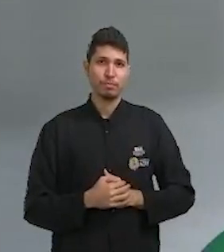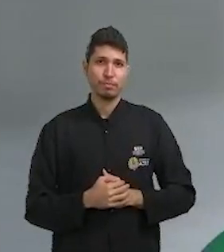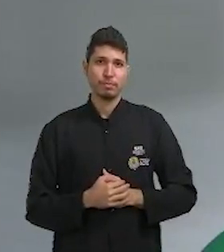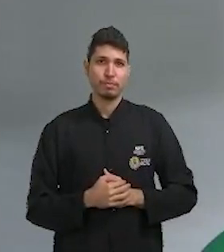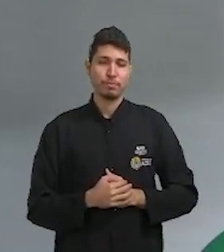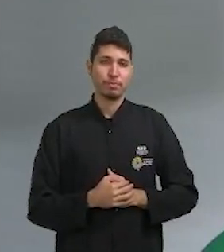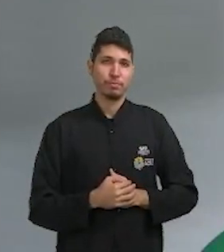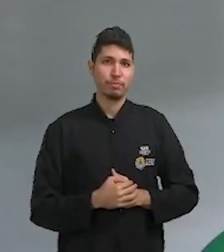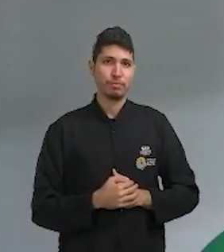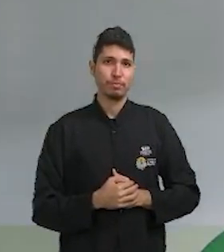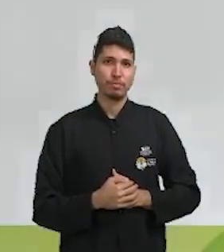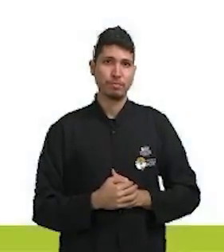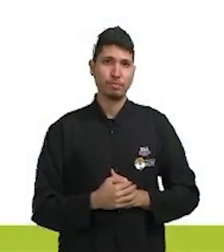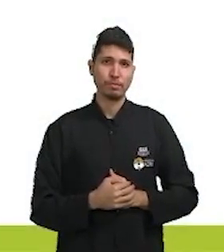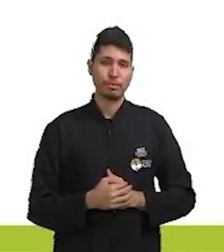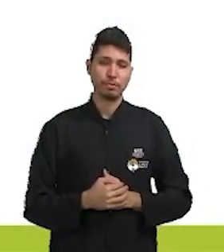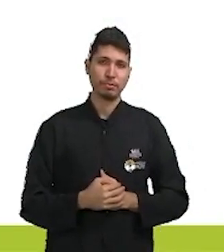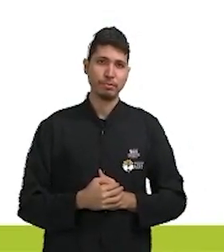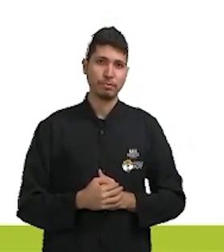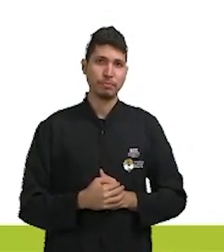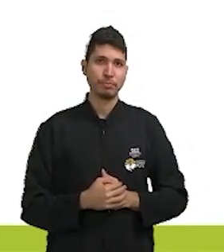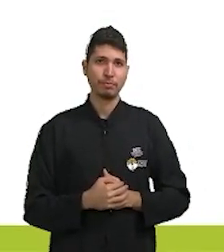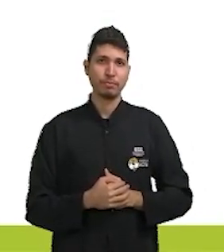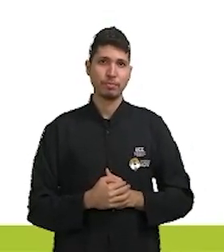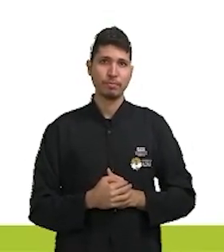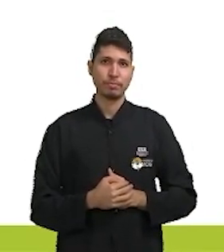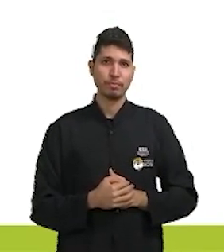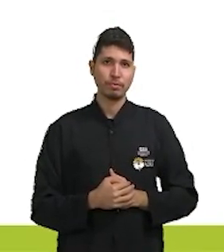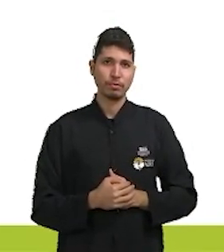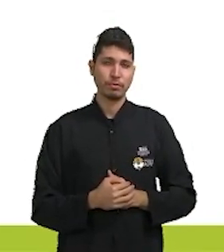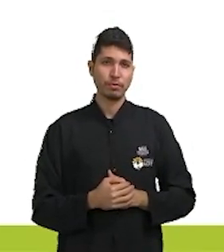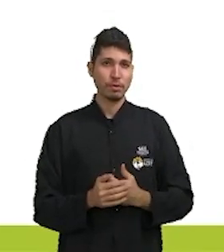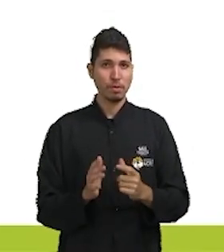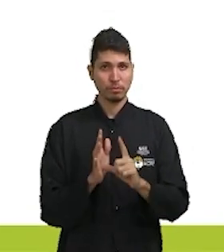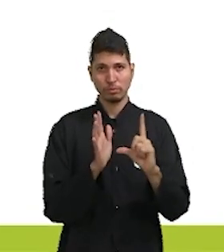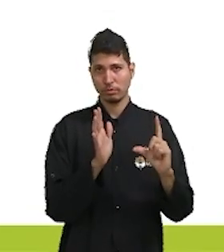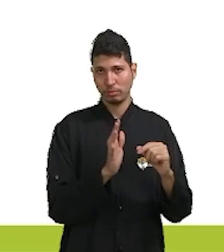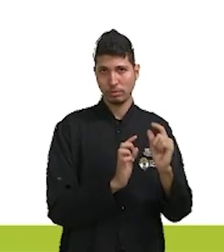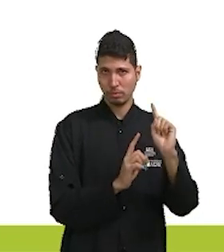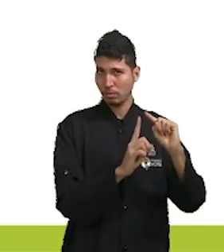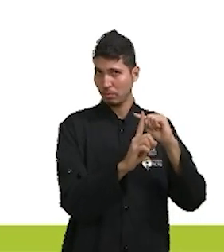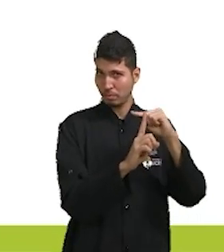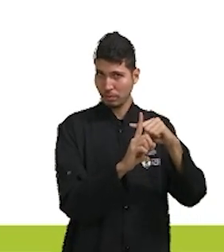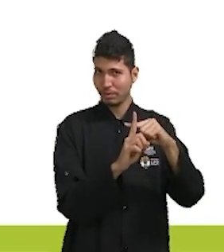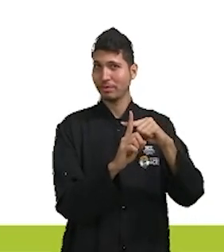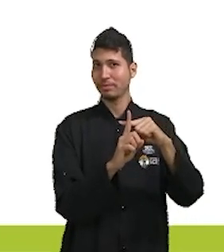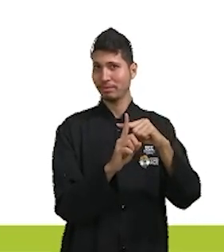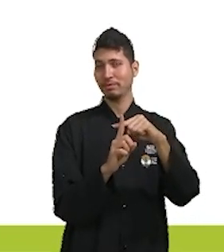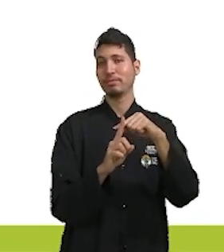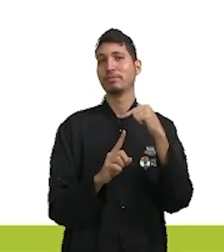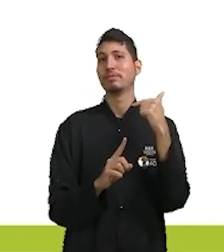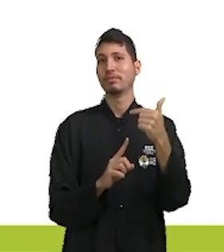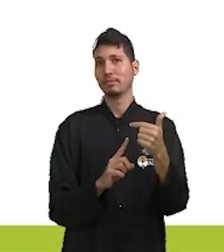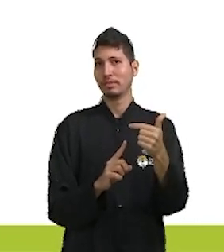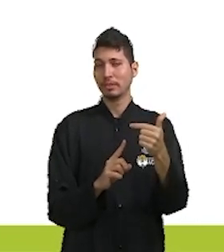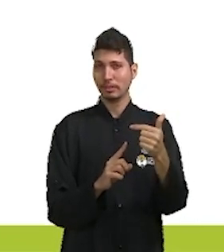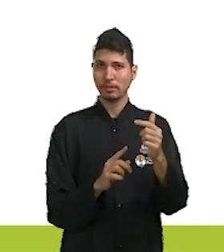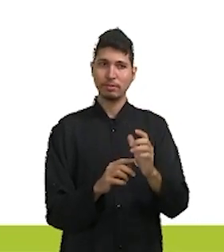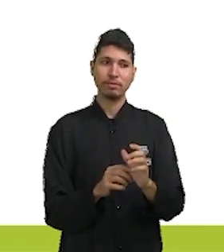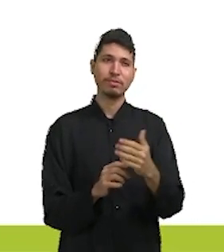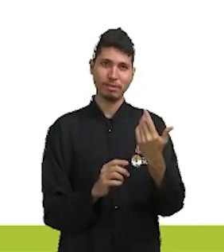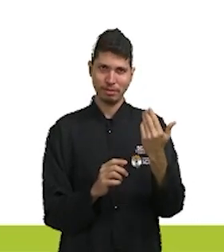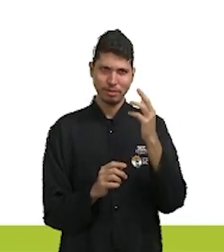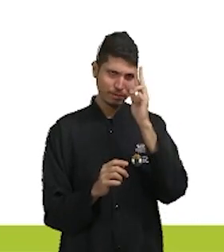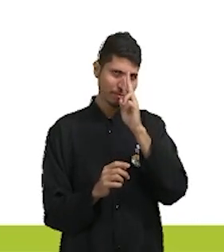cobre. O que aconteceu? Ele era mais 2, lá no nosso esqueminha. Eu tenho